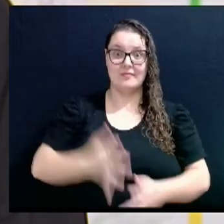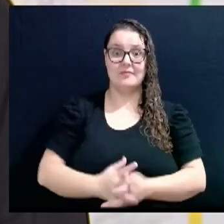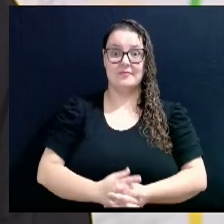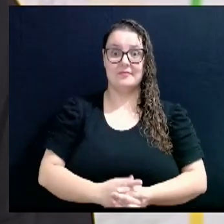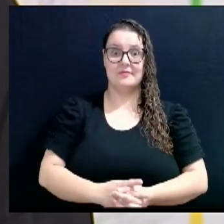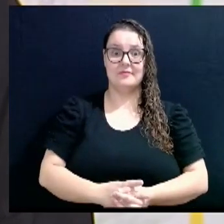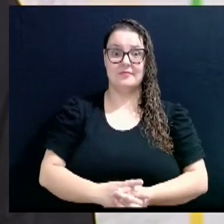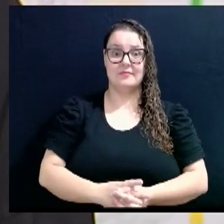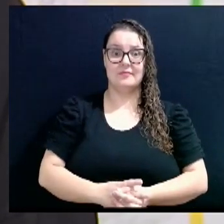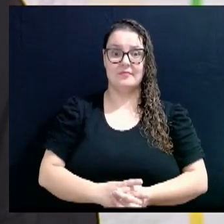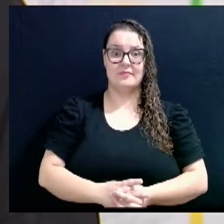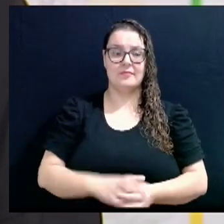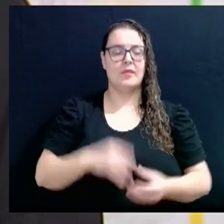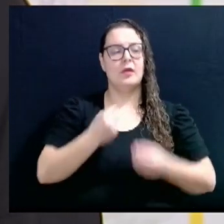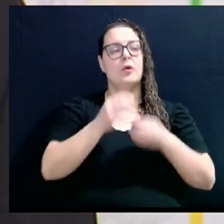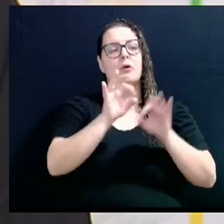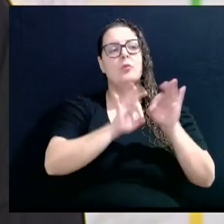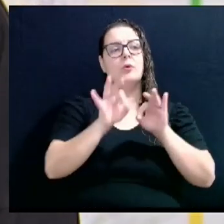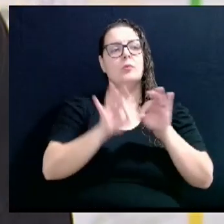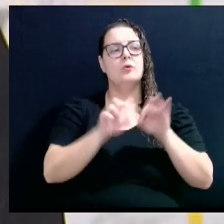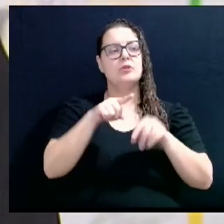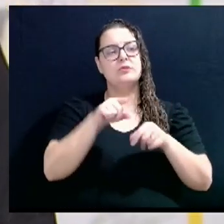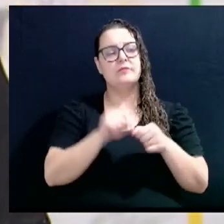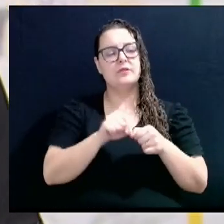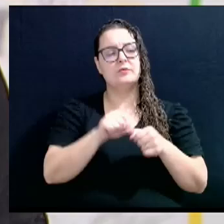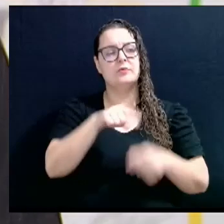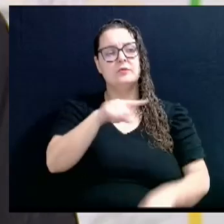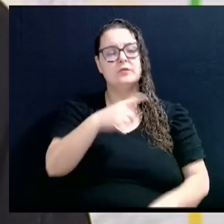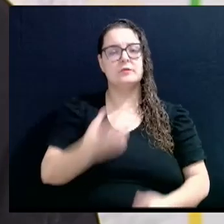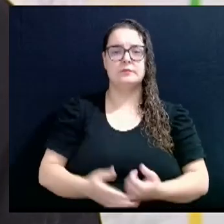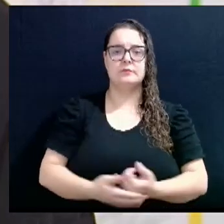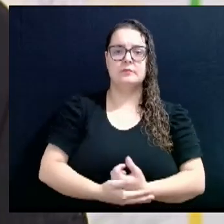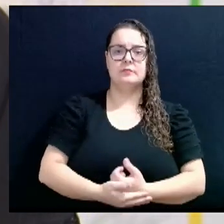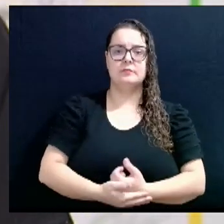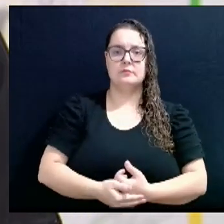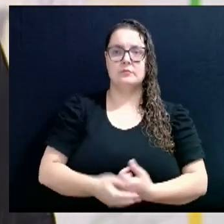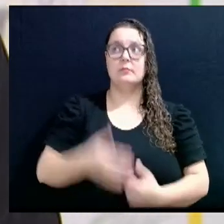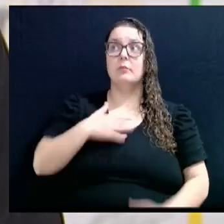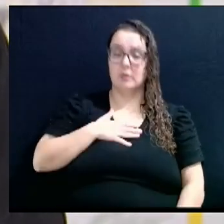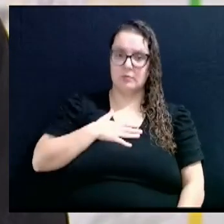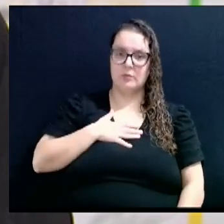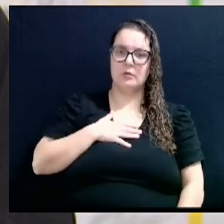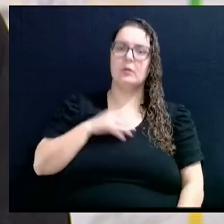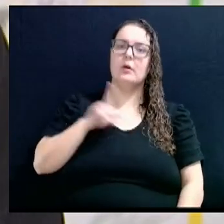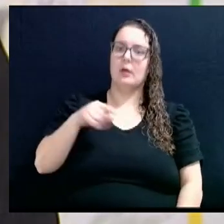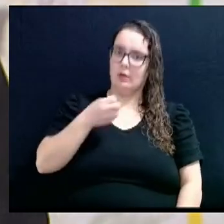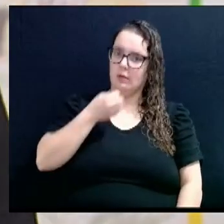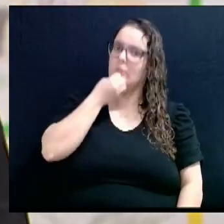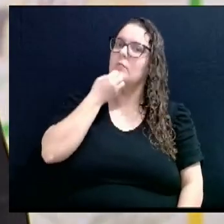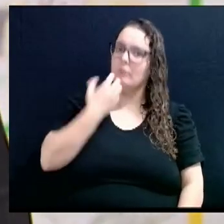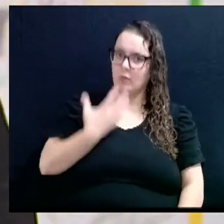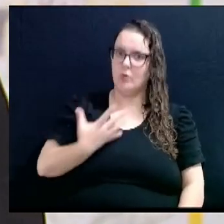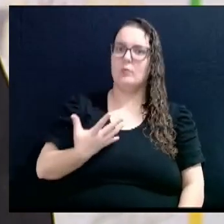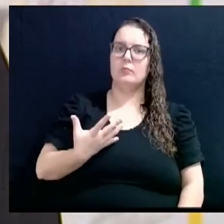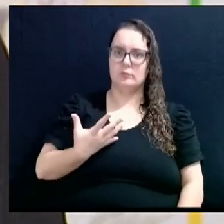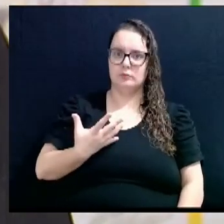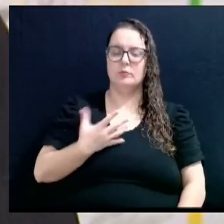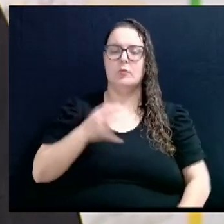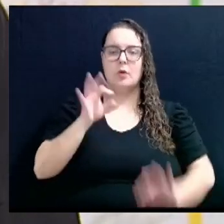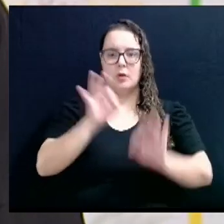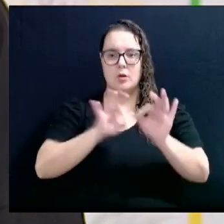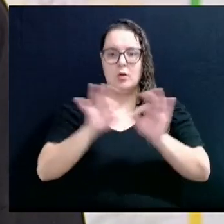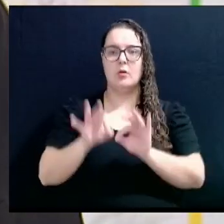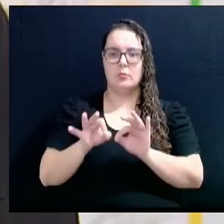o projeto realizado aqui para vocês? Pra mim é muito bom. É um projeto em forma aplicativa,